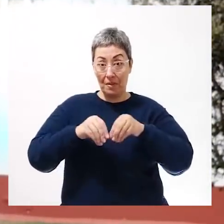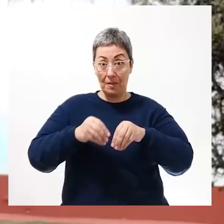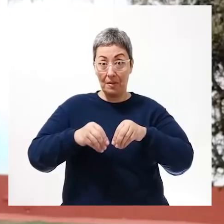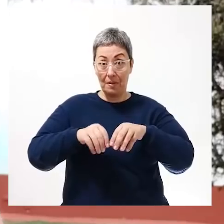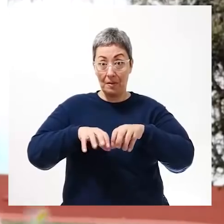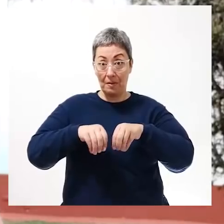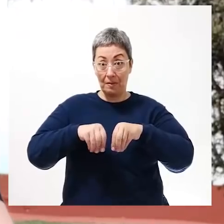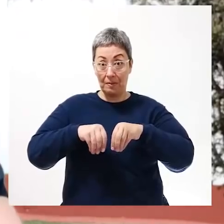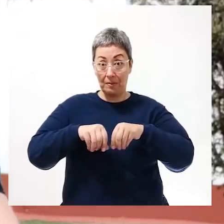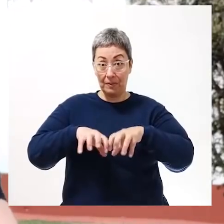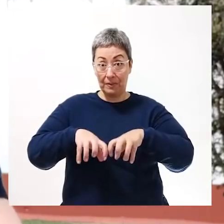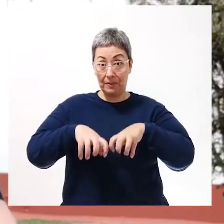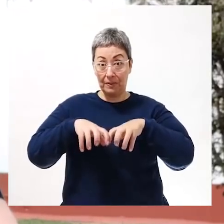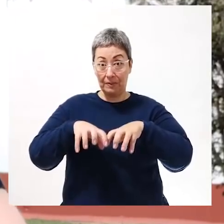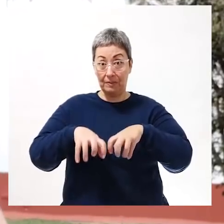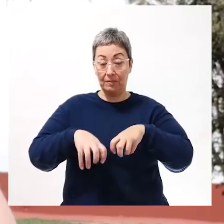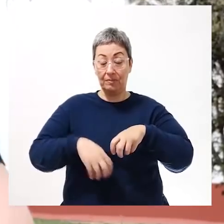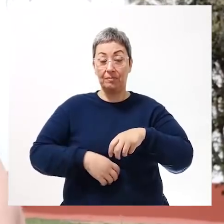Vamos enterrar aqui,